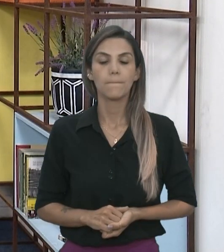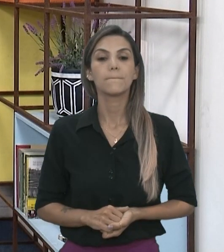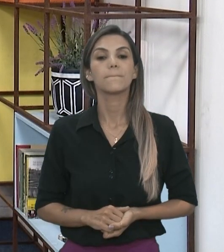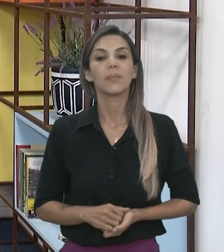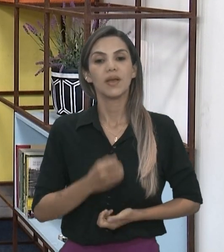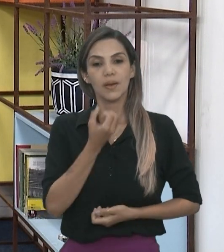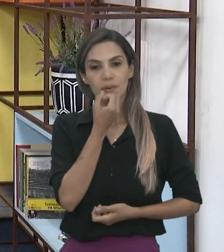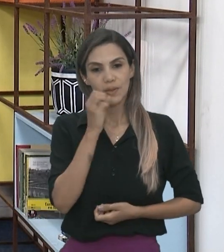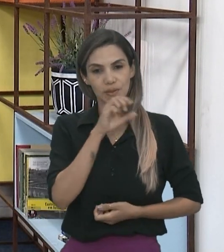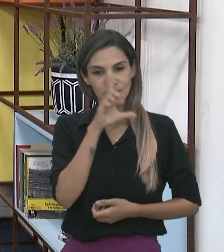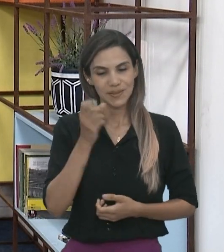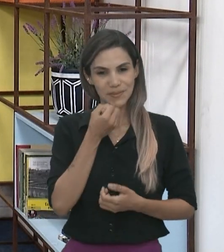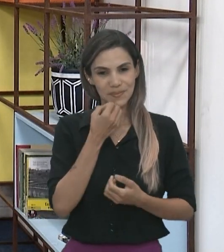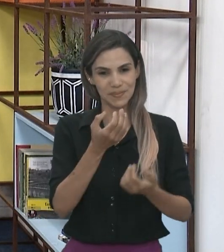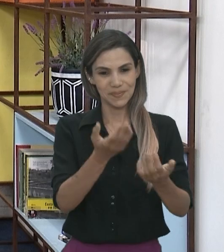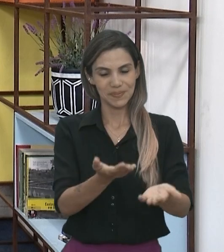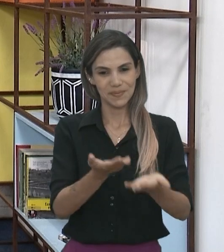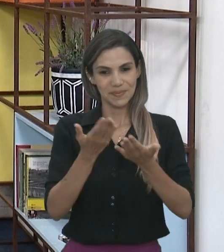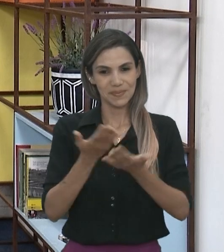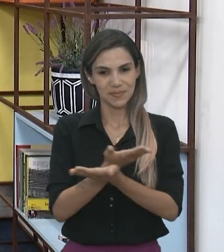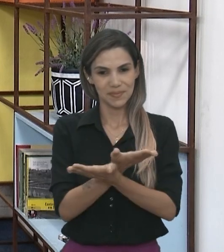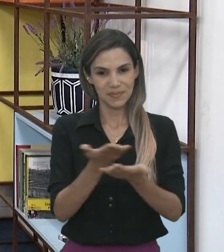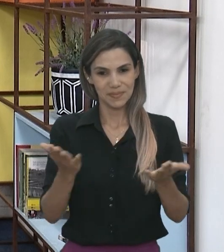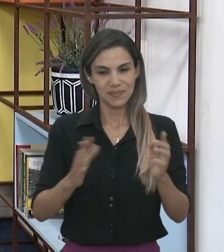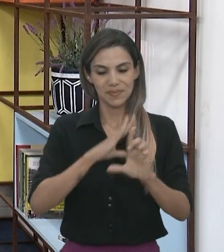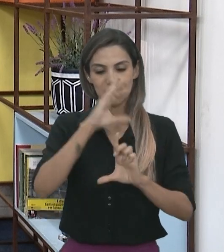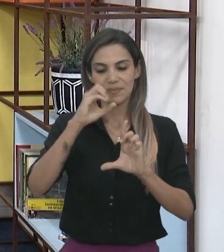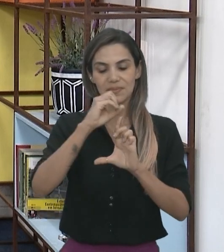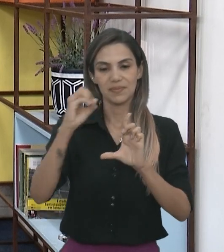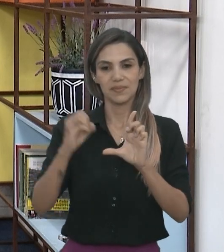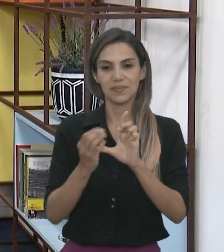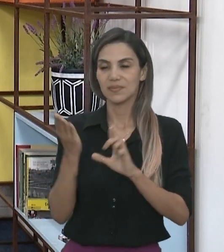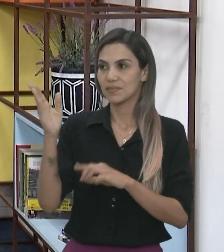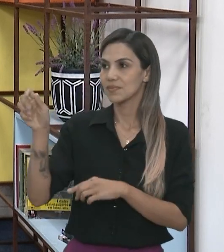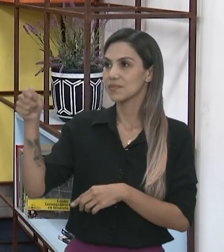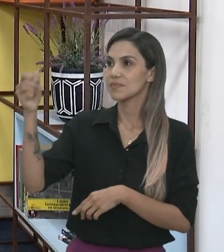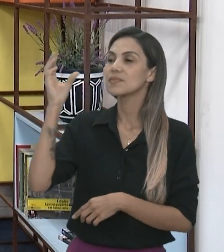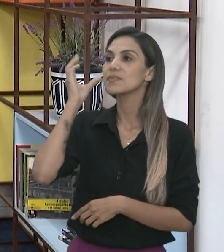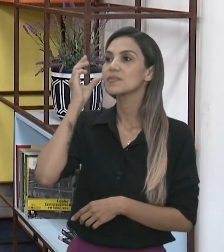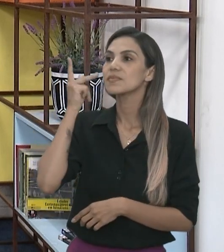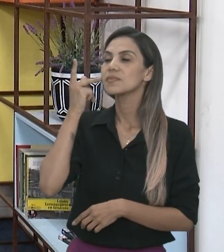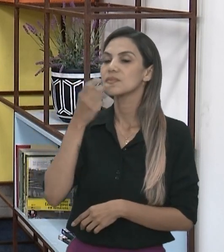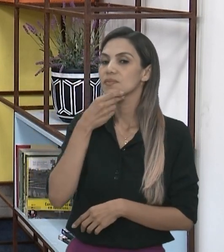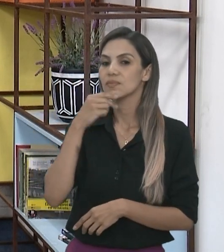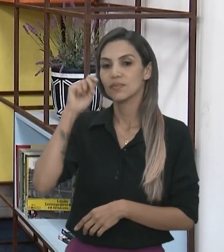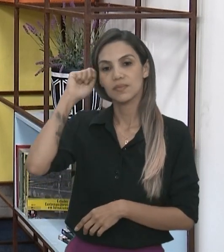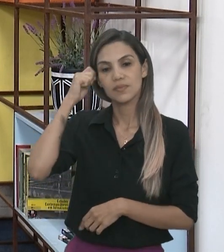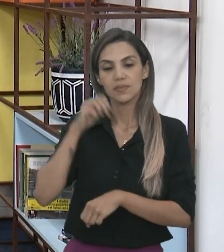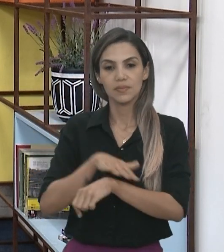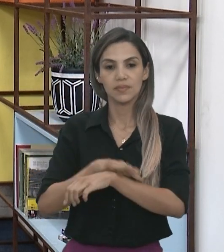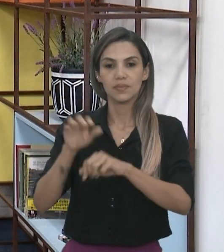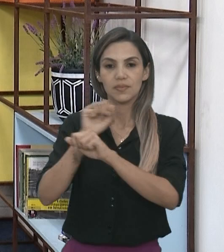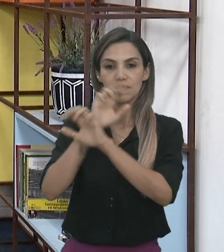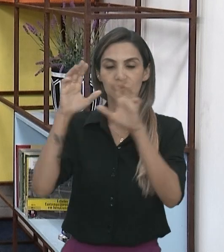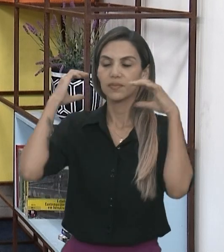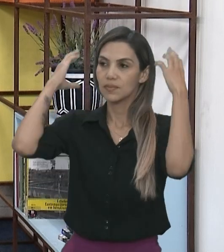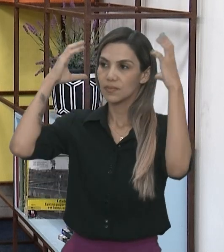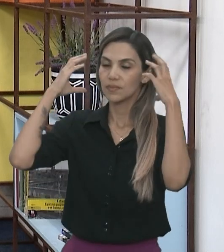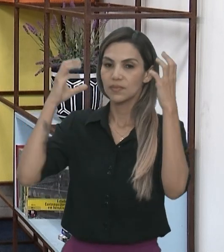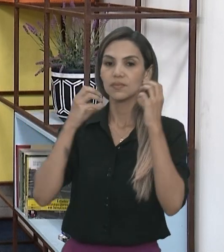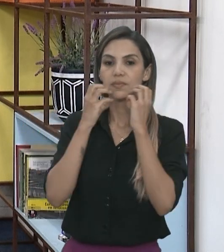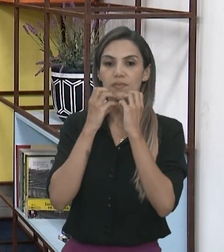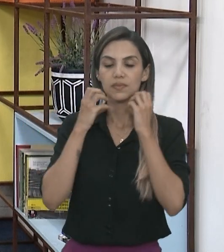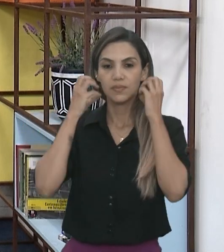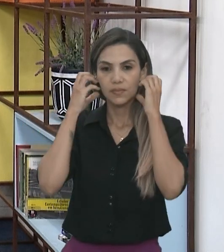Opa, bom dia, seja bem-vinda, seja bem-vindo ao Mundo UFG. Eu sou Cássio Neves, um homem negro de pele clara, com cabelos